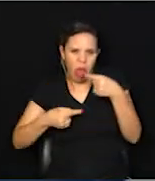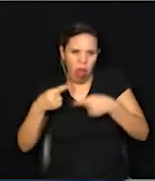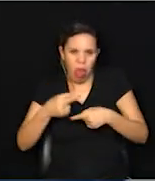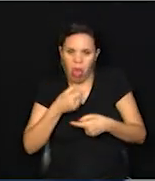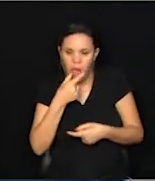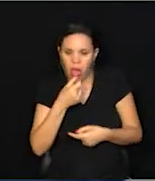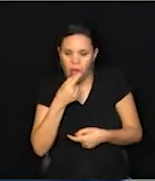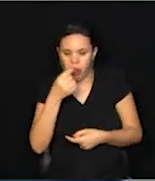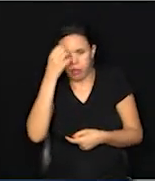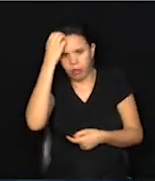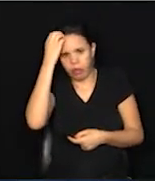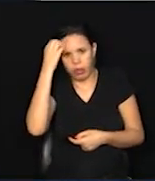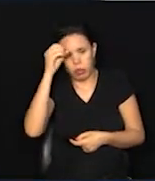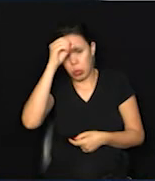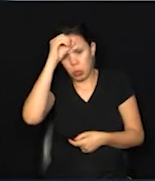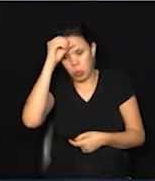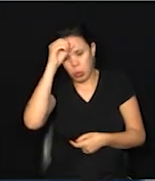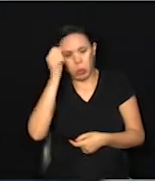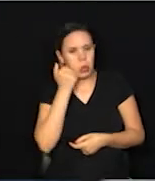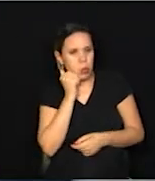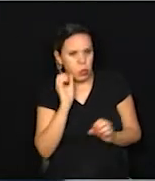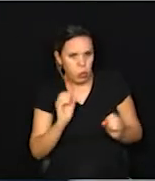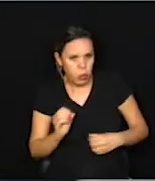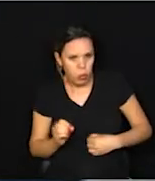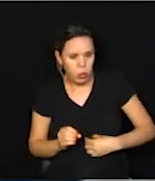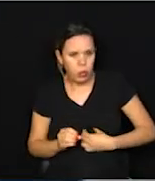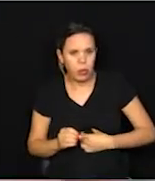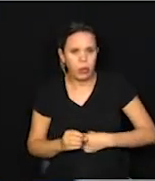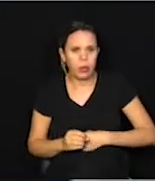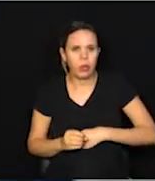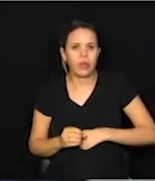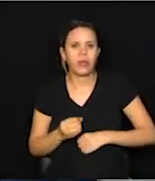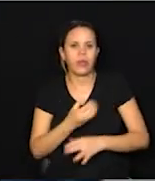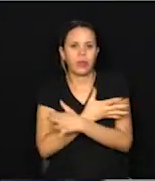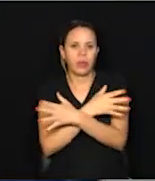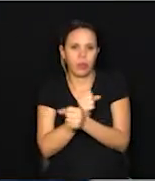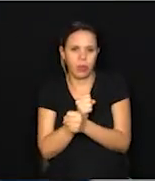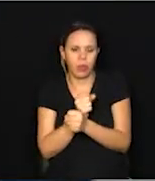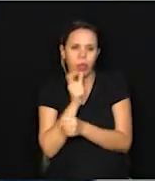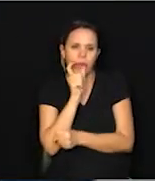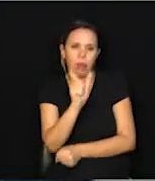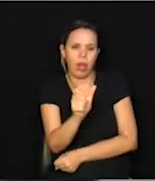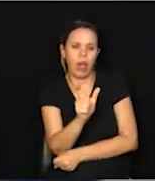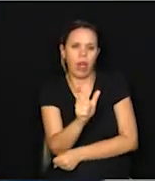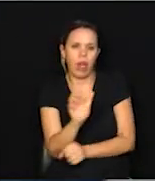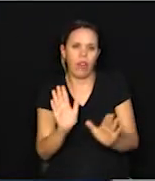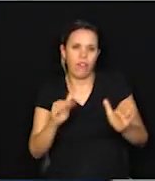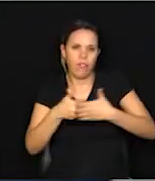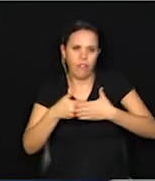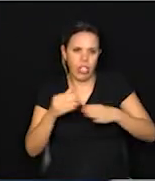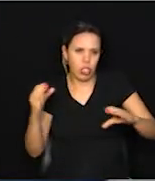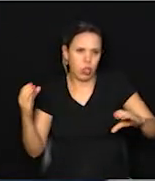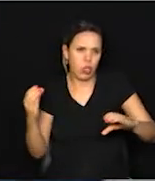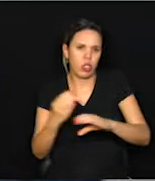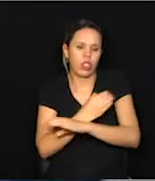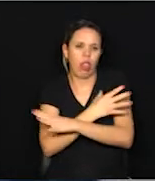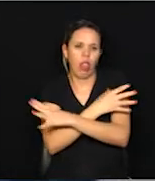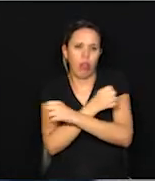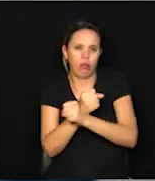medicamento. Não sabe nada de ciência, né? Mas o lockdown... palavra inglesa, fechamento total,